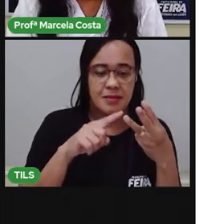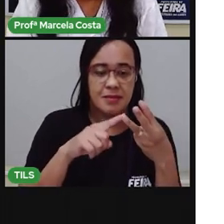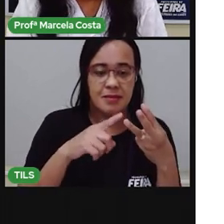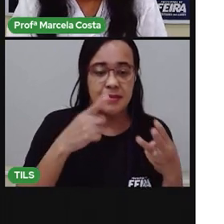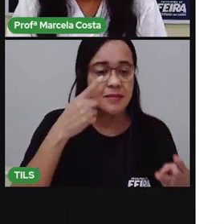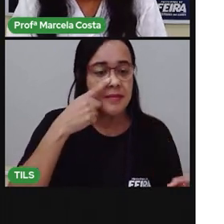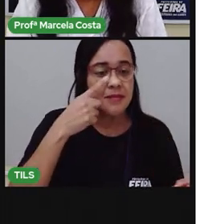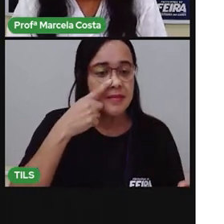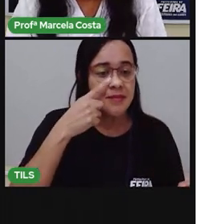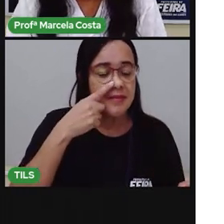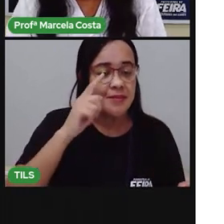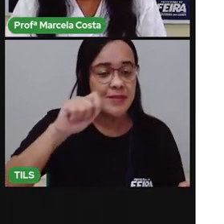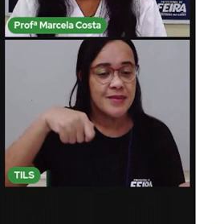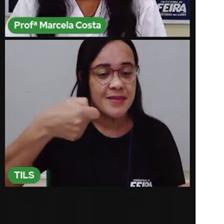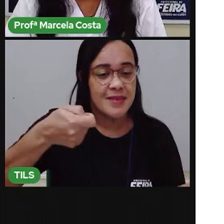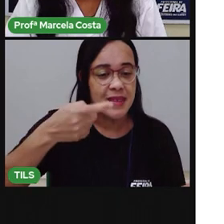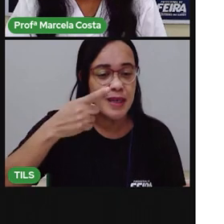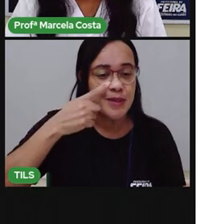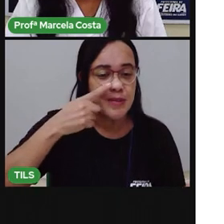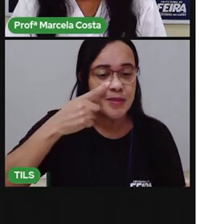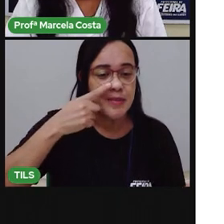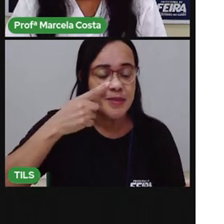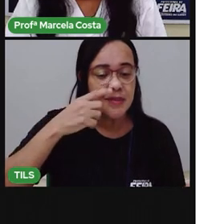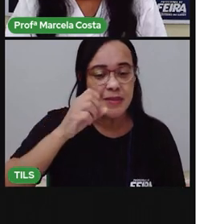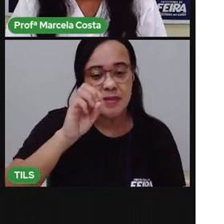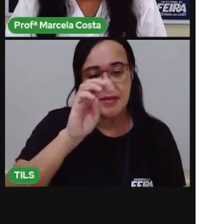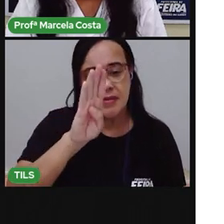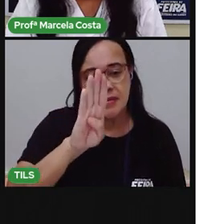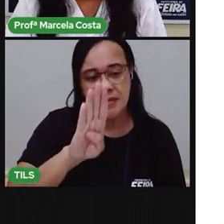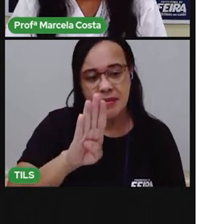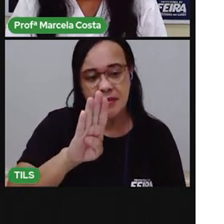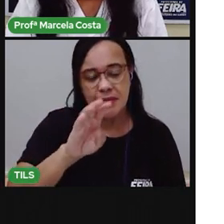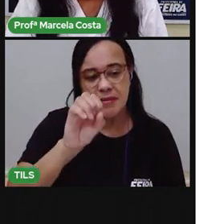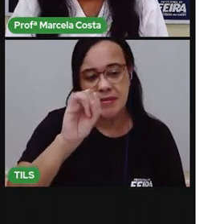biscoito. Ó, biscoito.